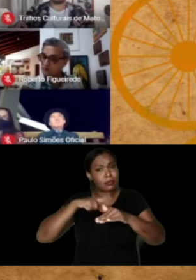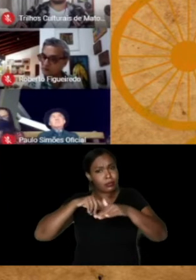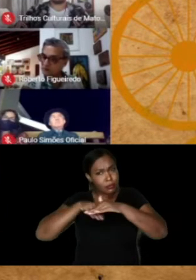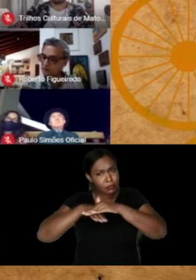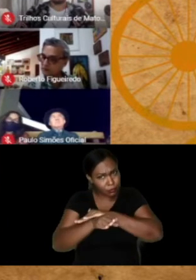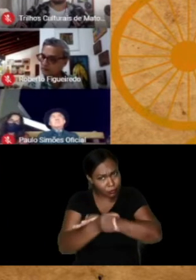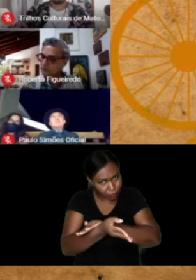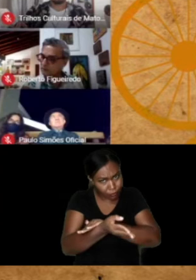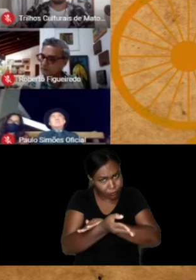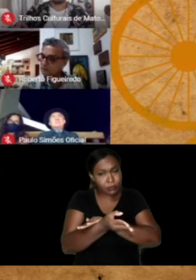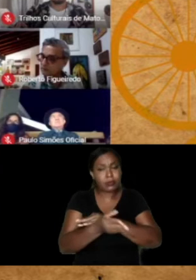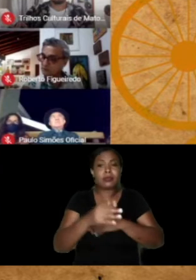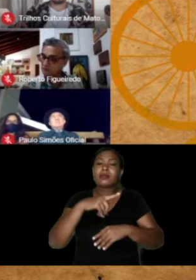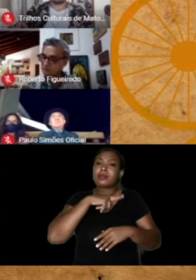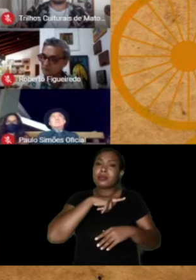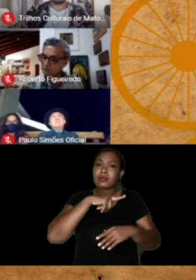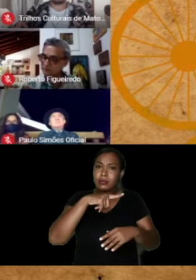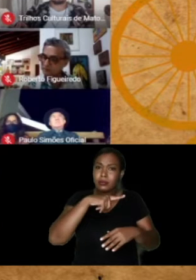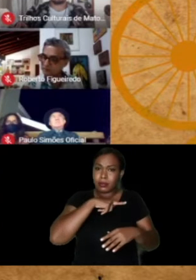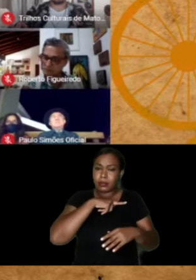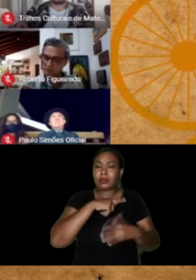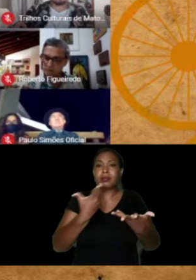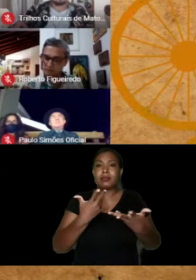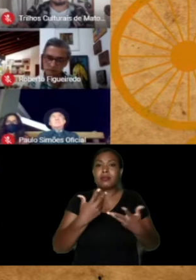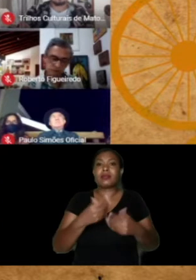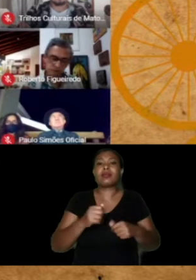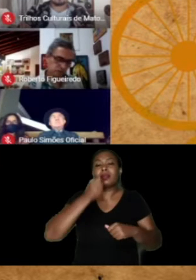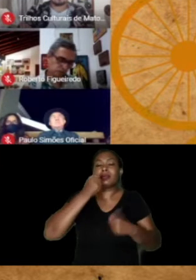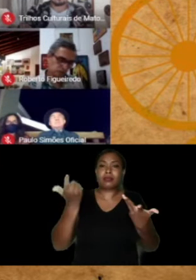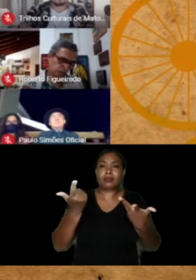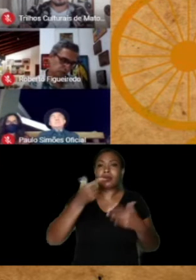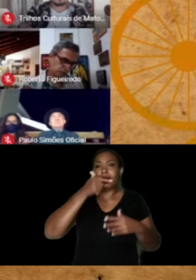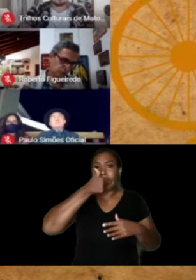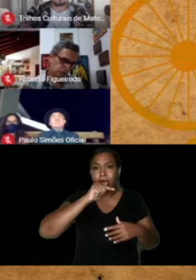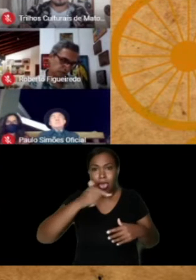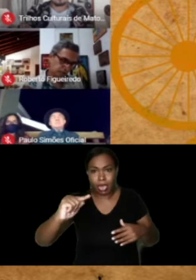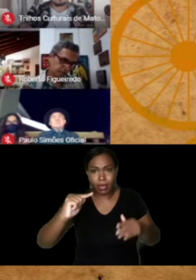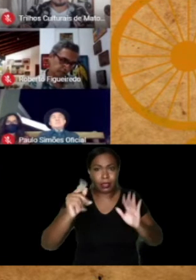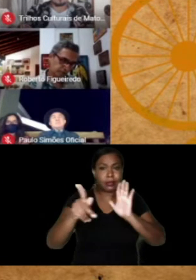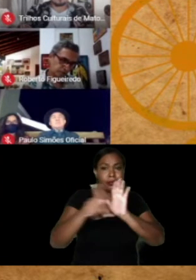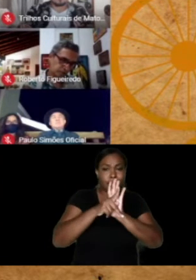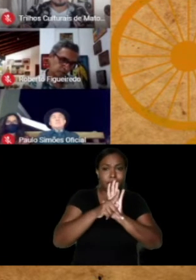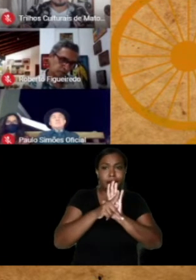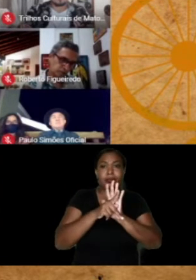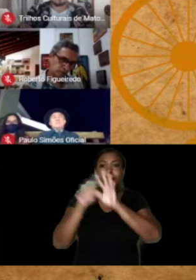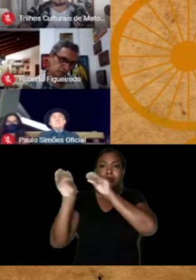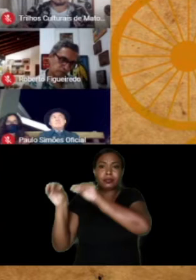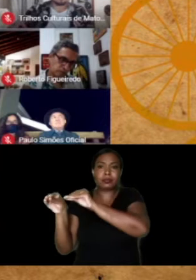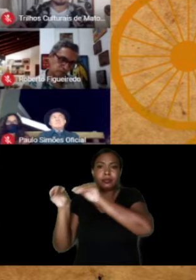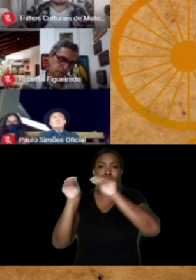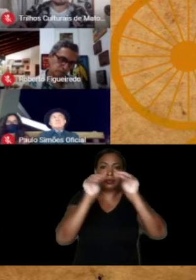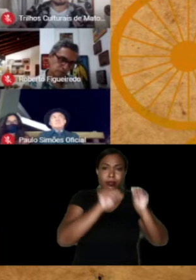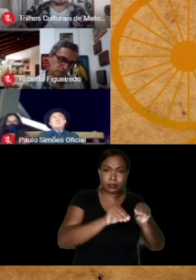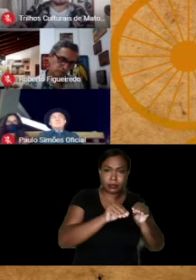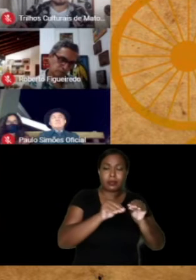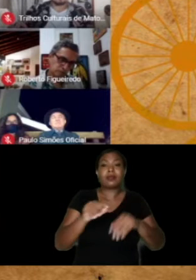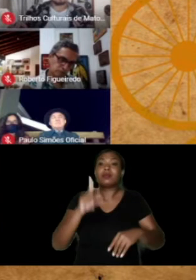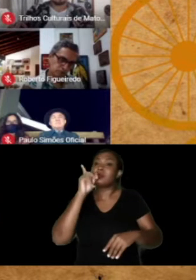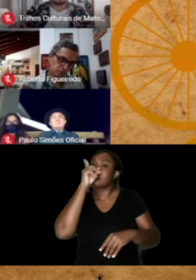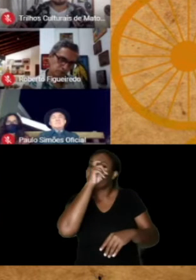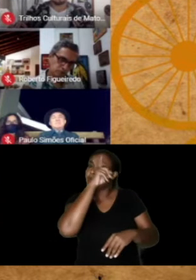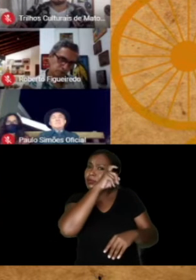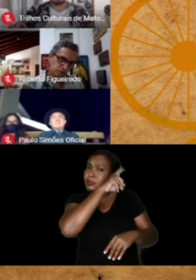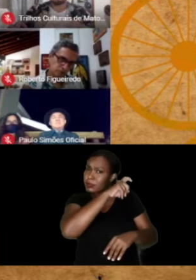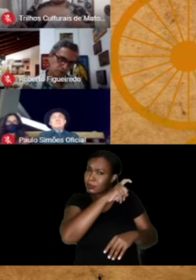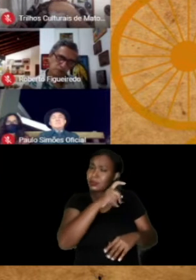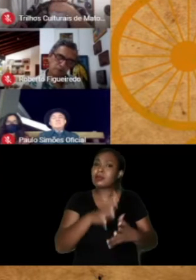nós temos uma língua própria. Eu, quando vim para cá, eu tinha muita dificuldade